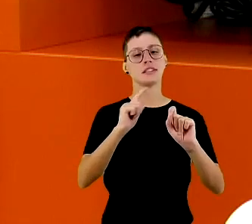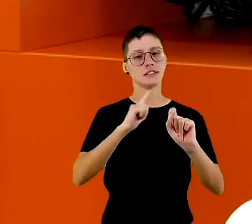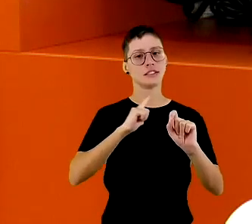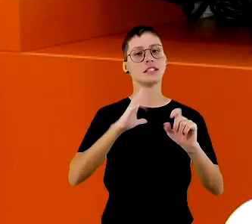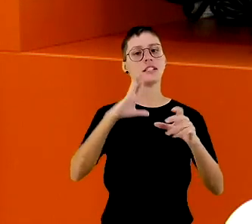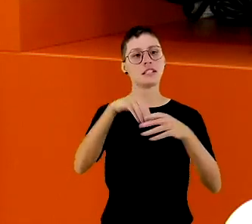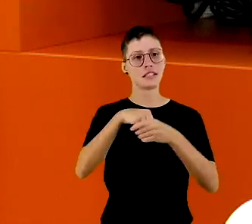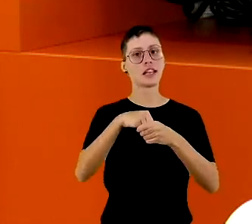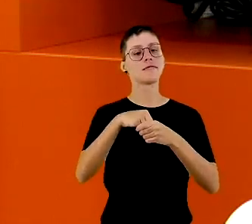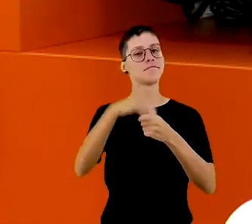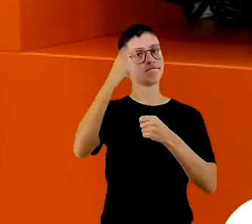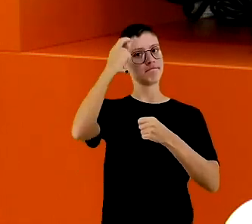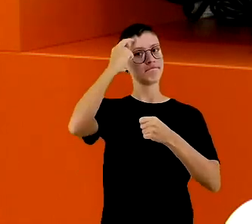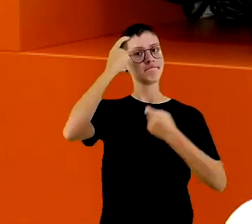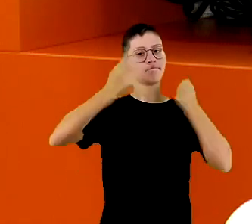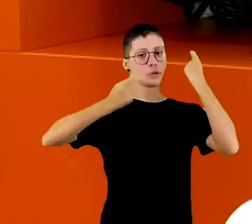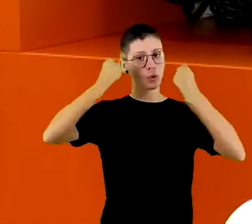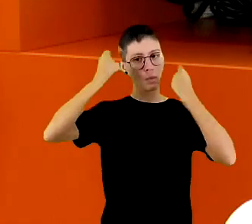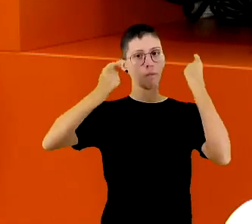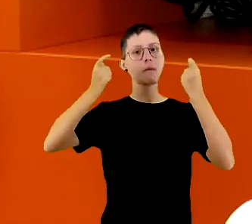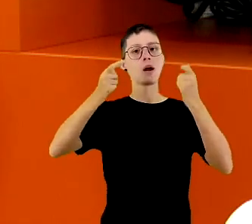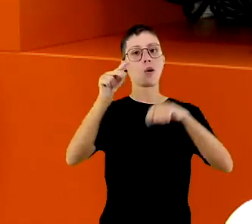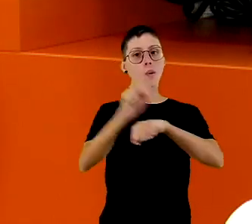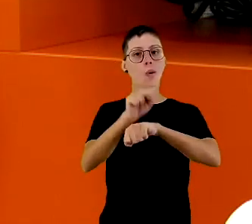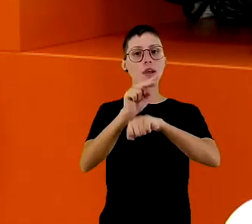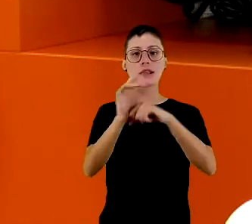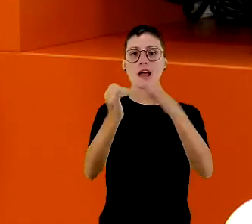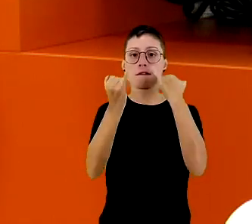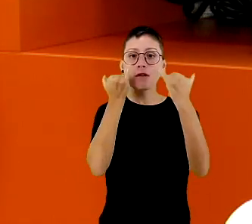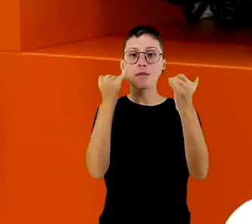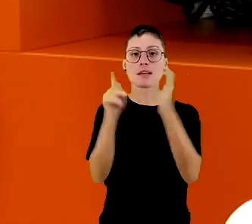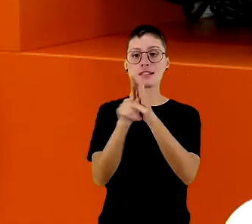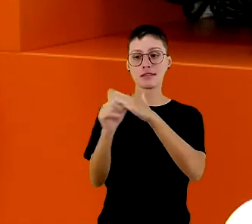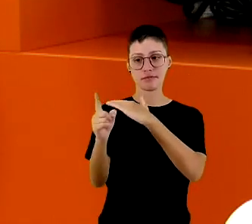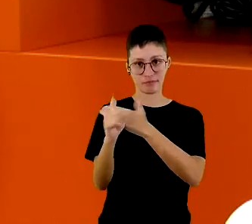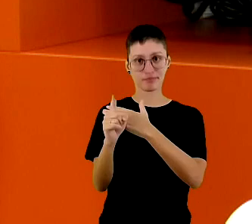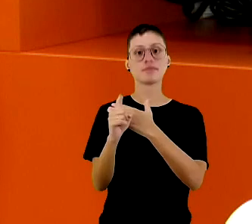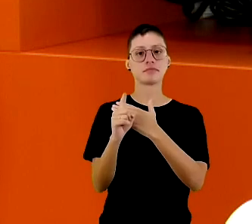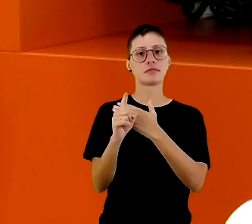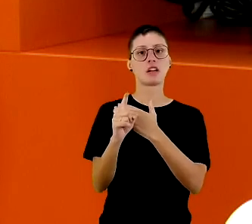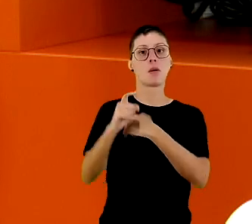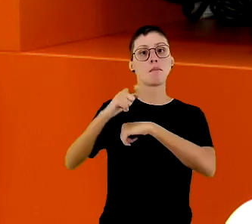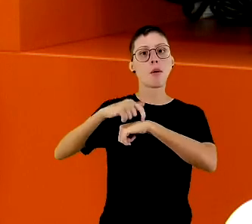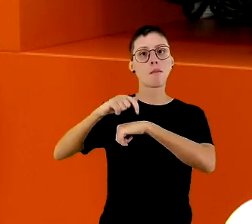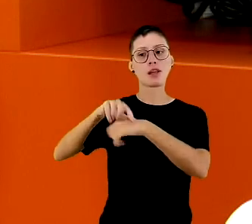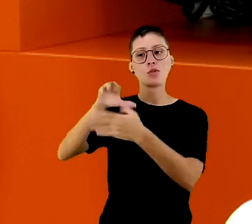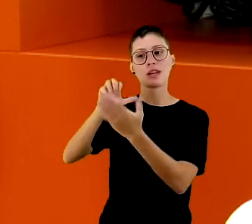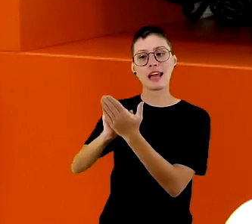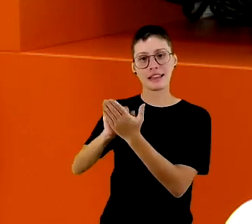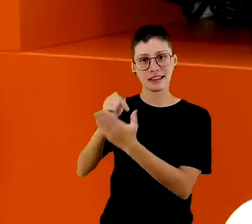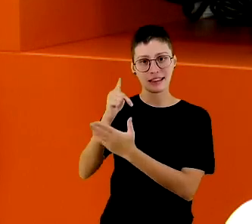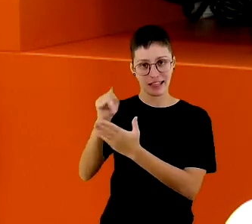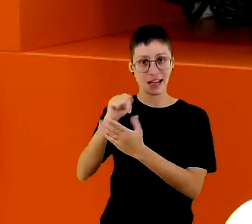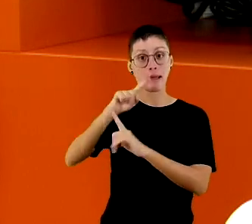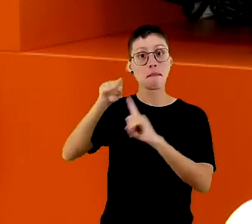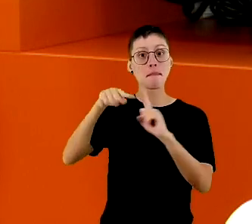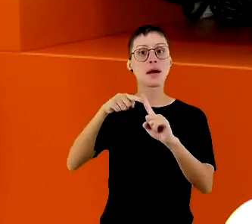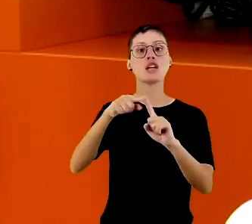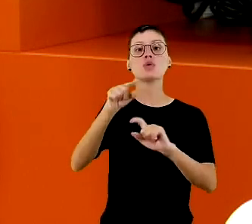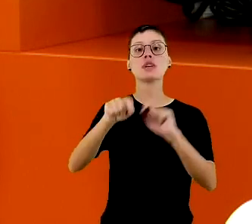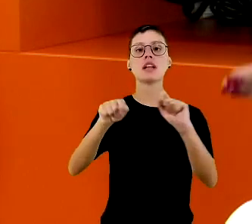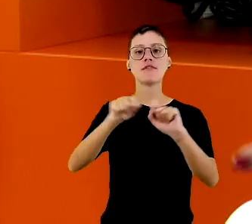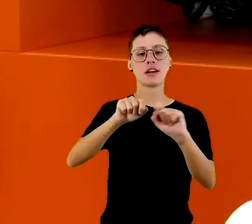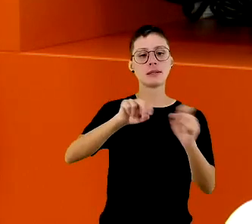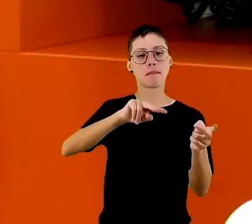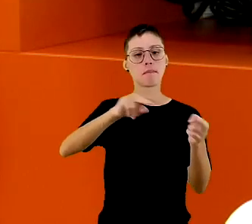zelar pela informação do cliente, não só cadastral, mas também transacional, quando a gente está aqui nesses dois negócios, né? Tanto serviços